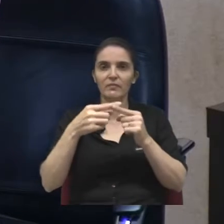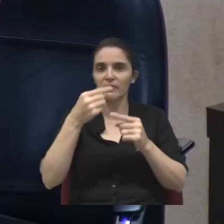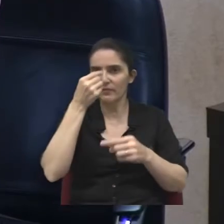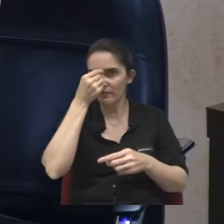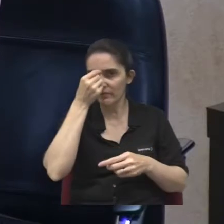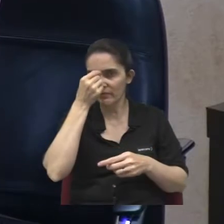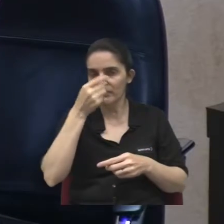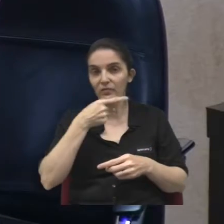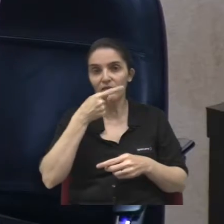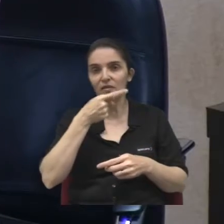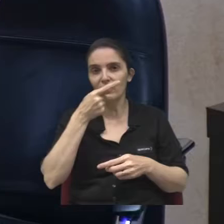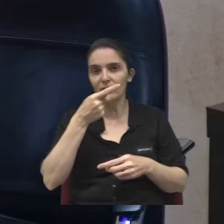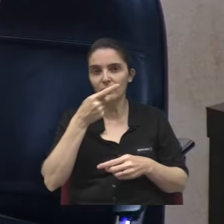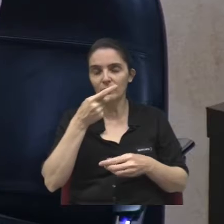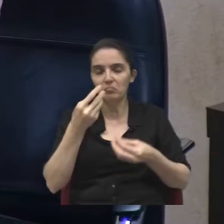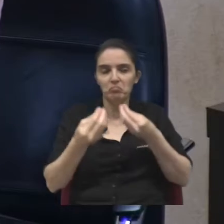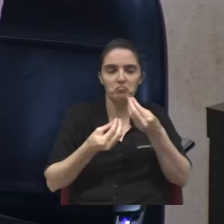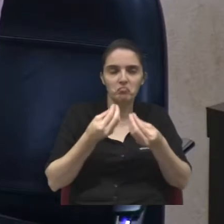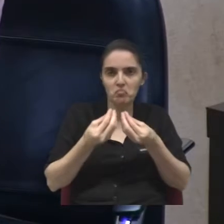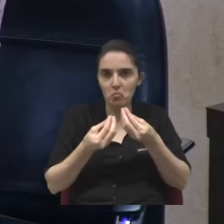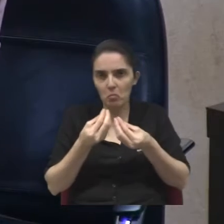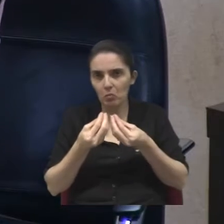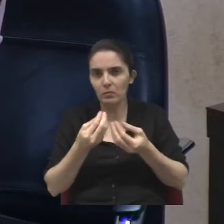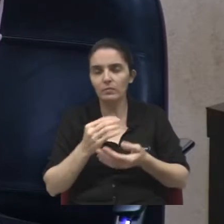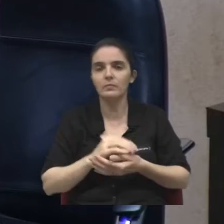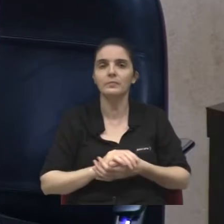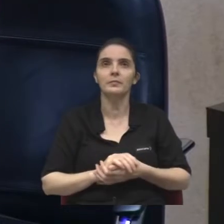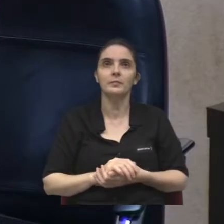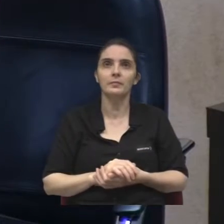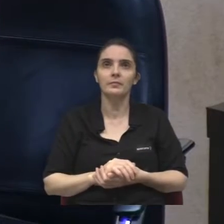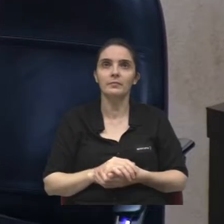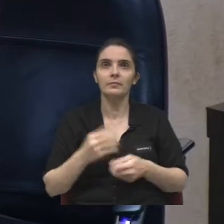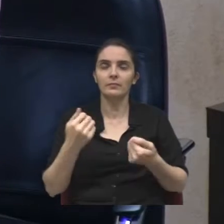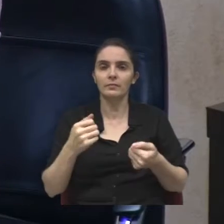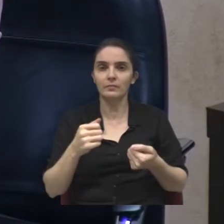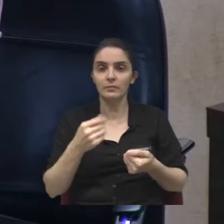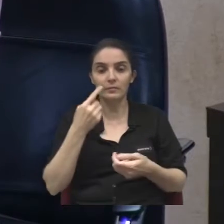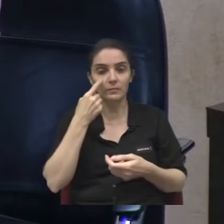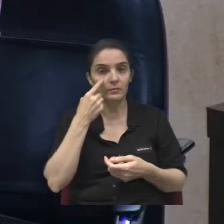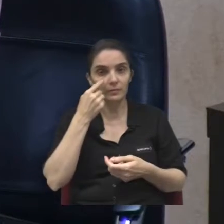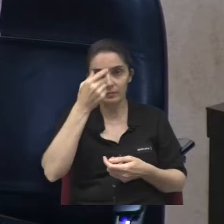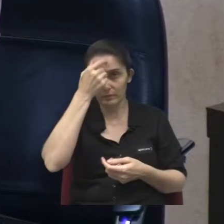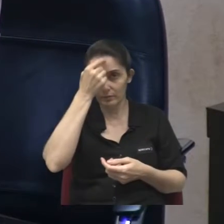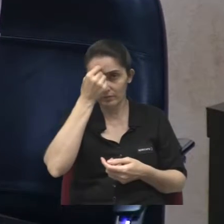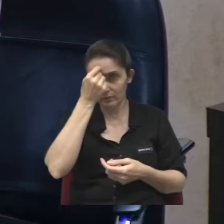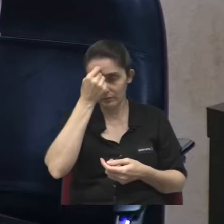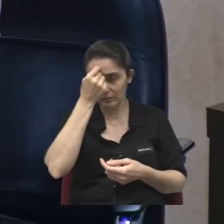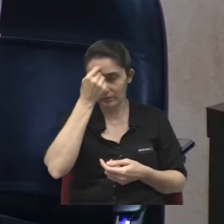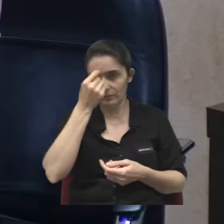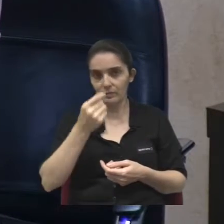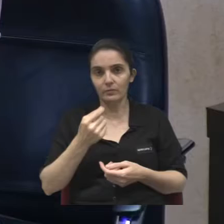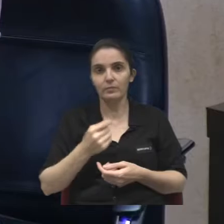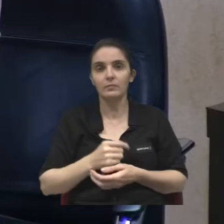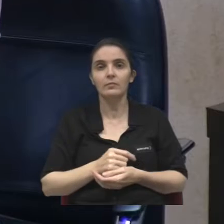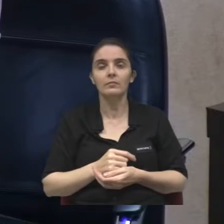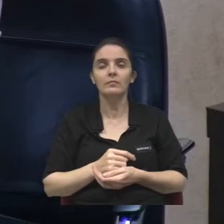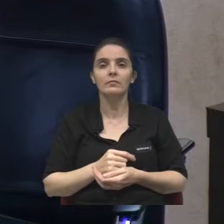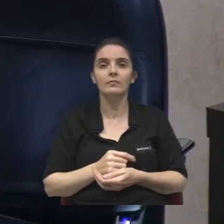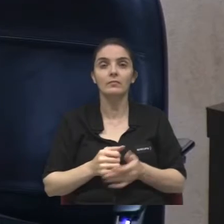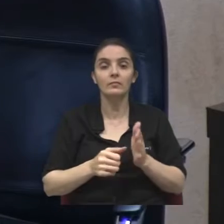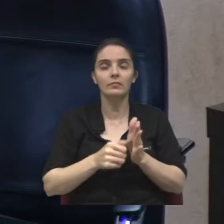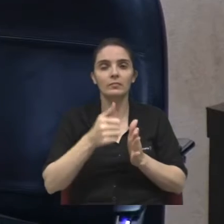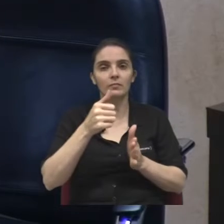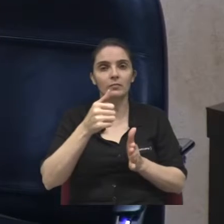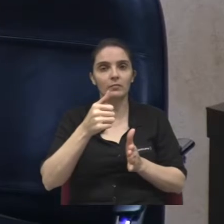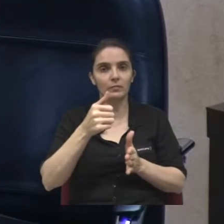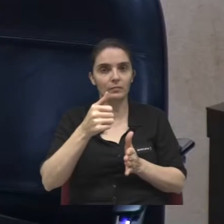ao modelo, algumas coisas nesse sentido. E precisava registrar que o doutor Rafael Camargo foi um dos protagonistas aqui em